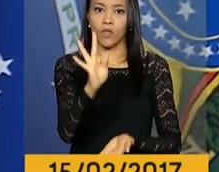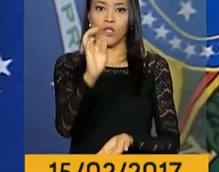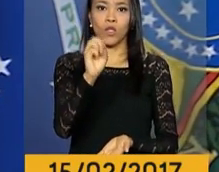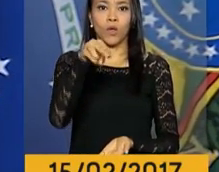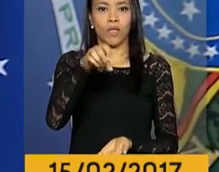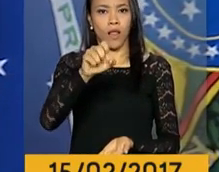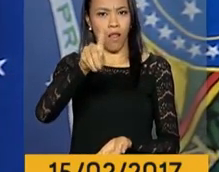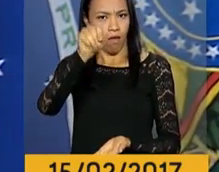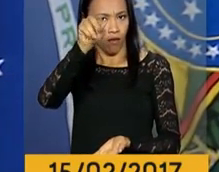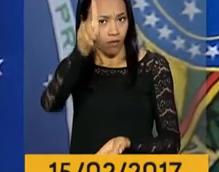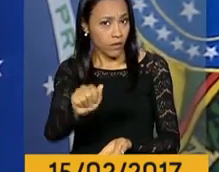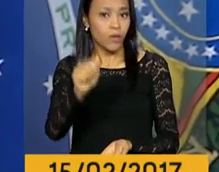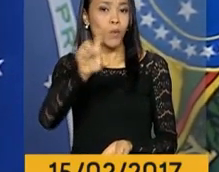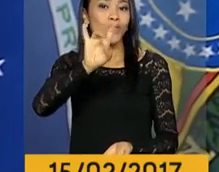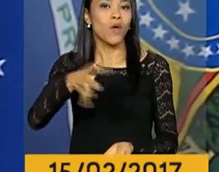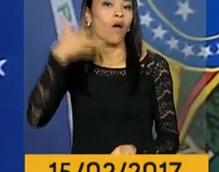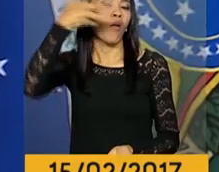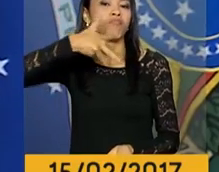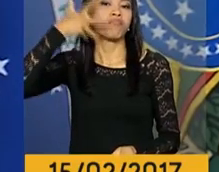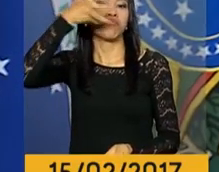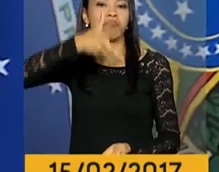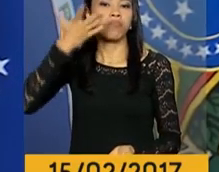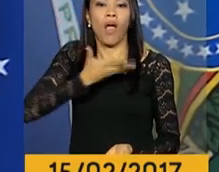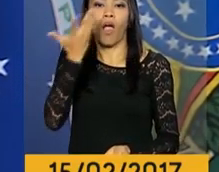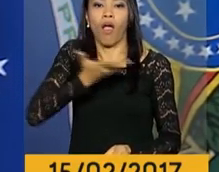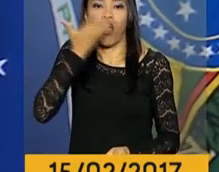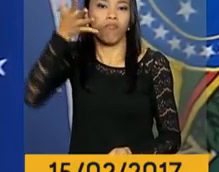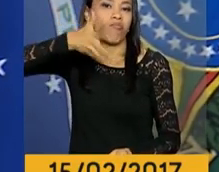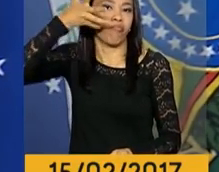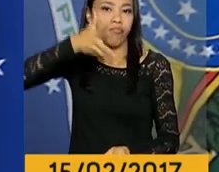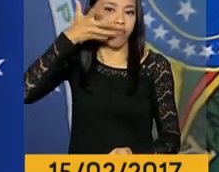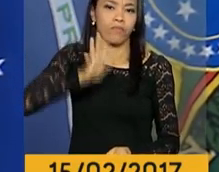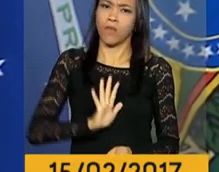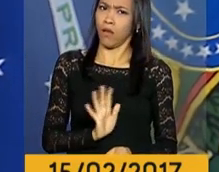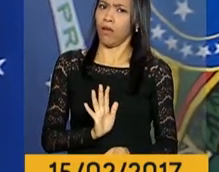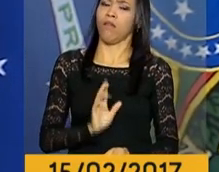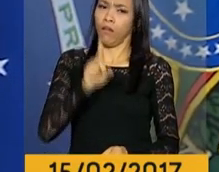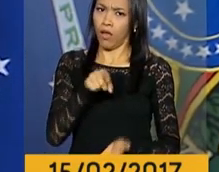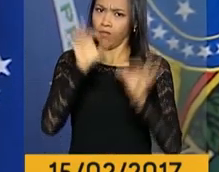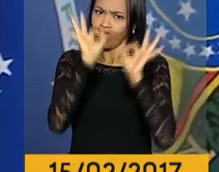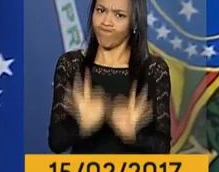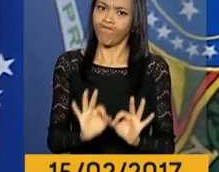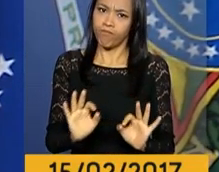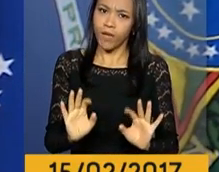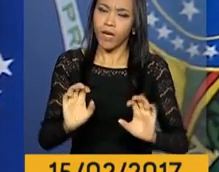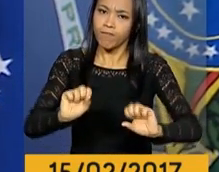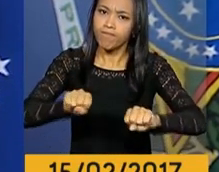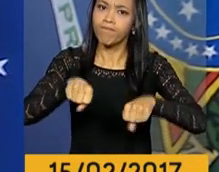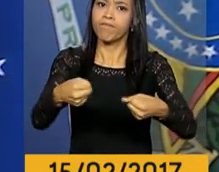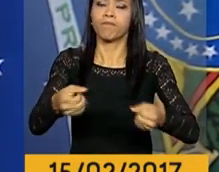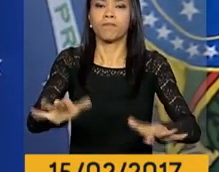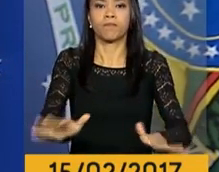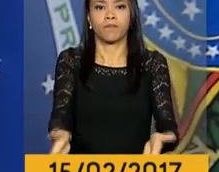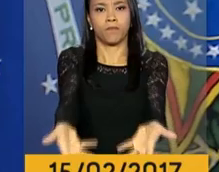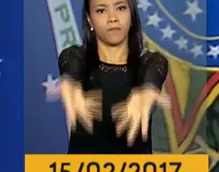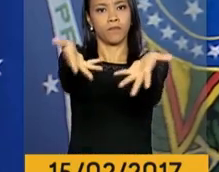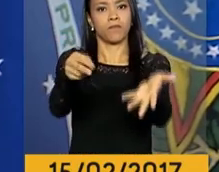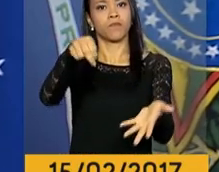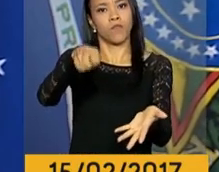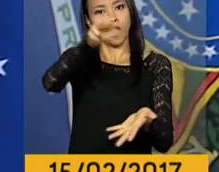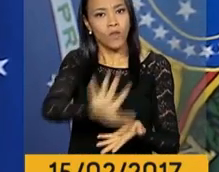apenas palavras, ministro Alisson Paulin atos concretos para impulsionar tudo aquilo que diz respeito ao